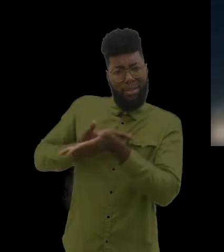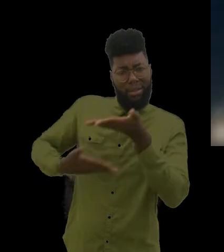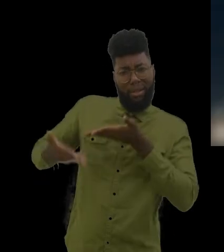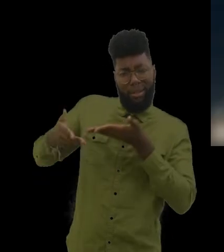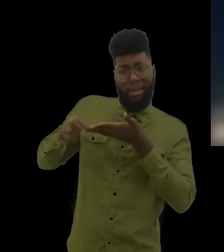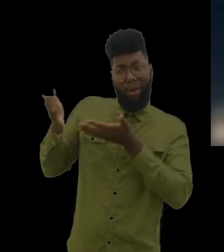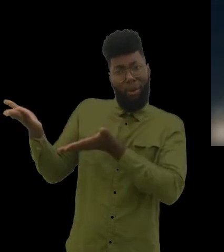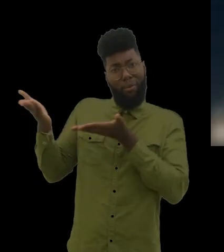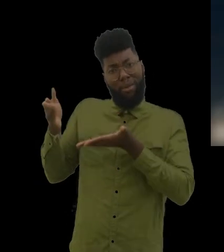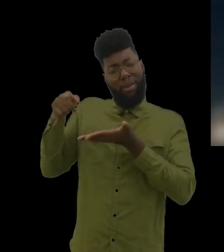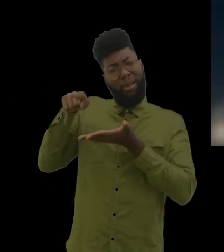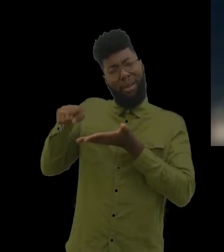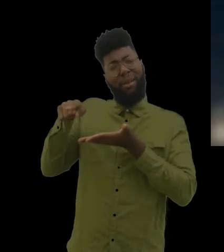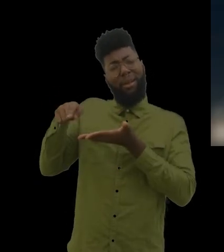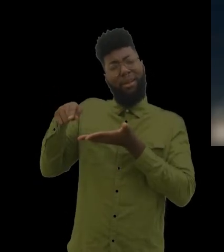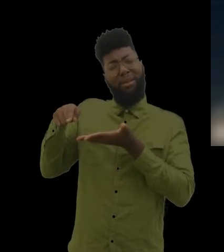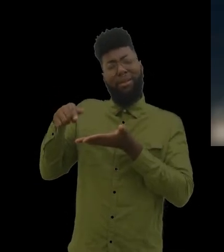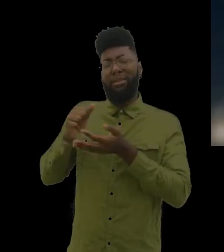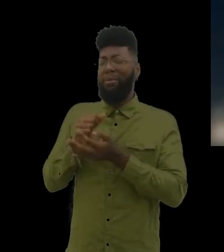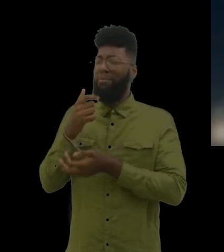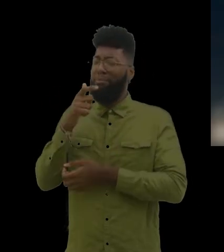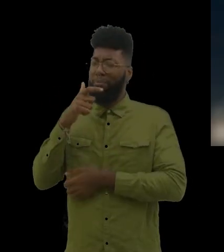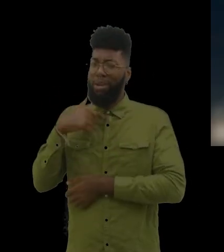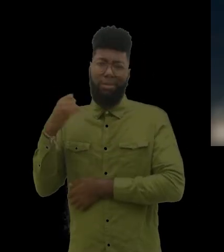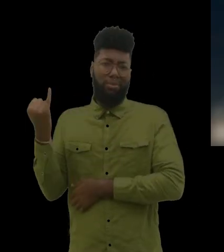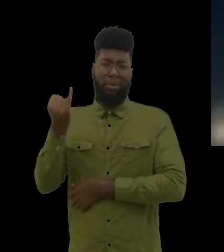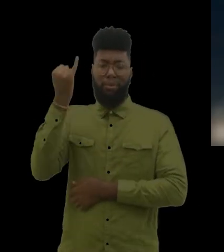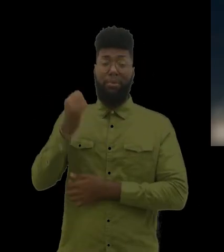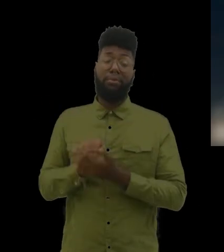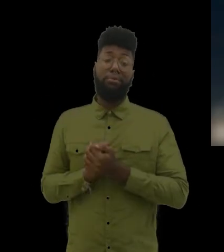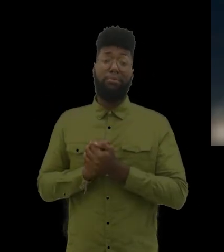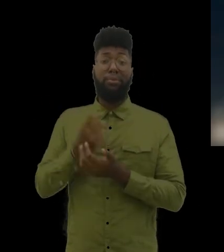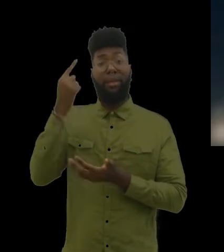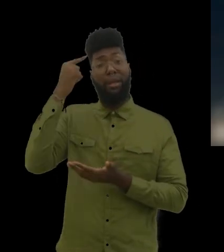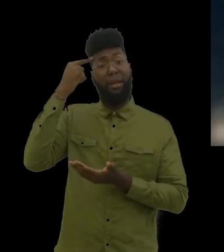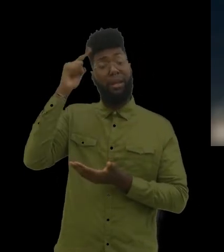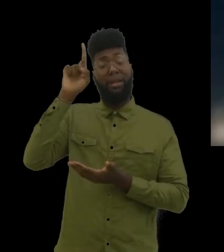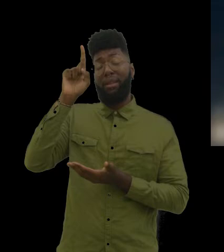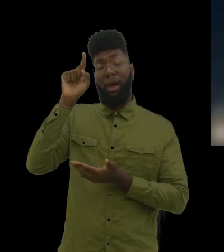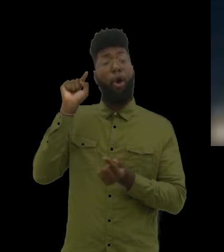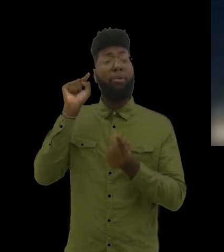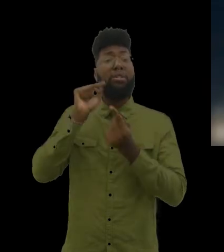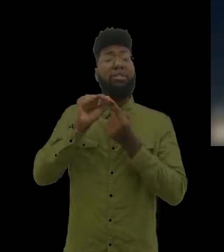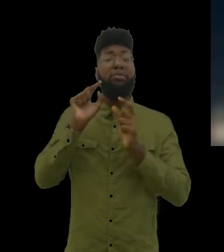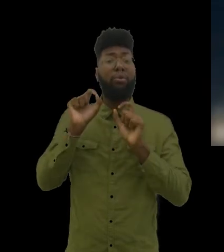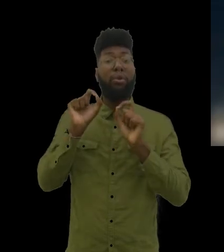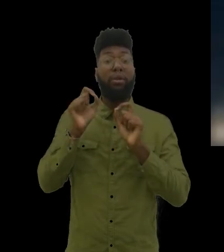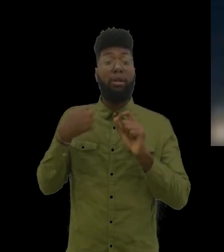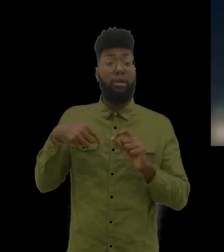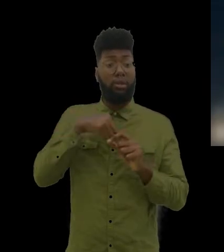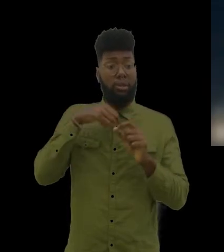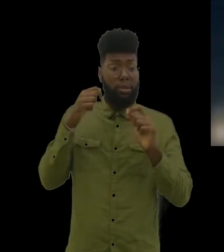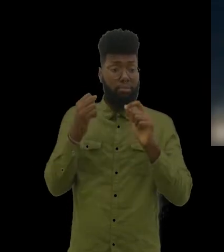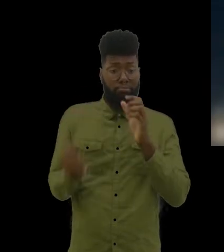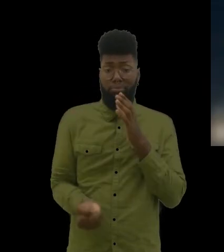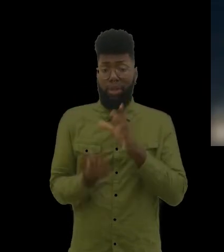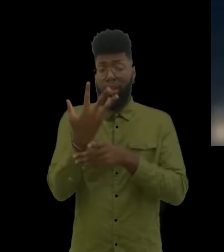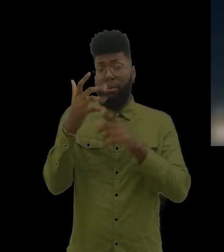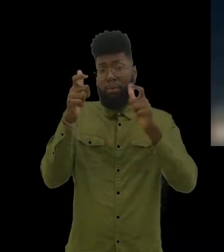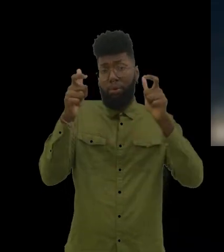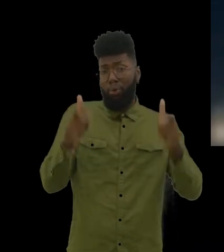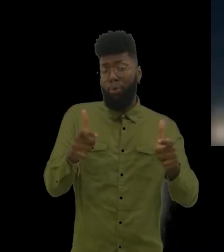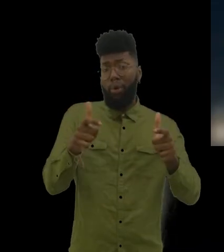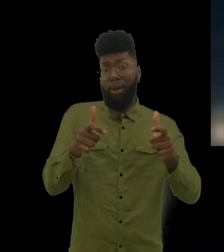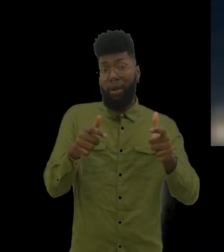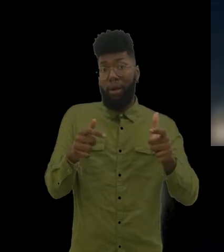aqui, né, com a gente aqui. Então, a ideia é essa, né? De nós criarmos esse espaço justamente para